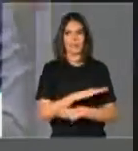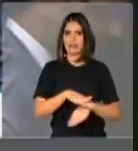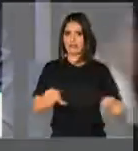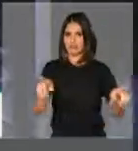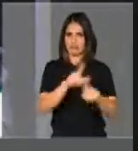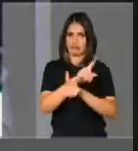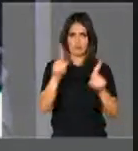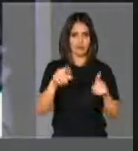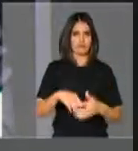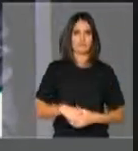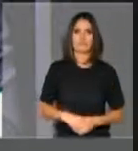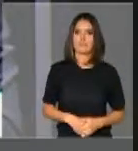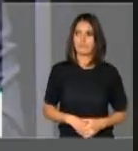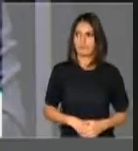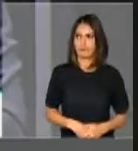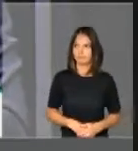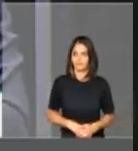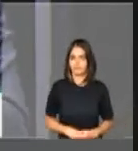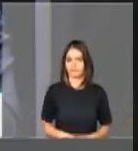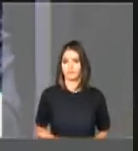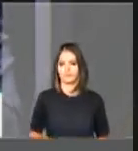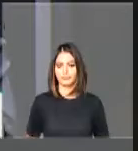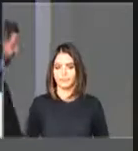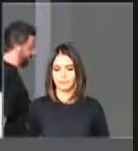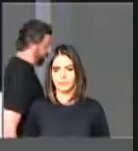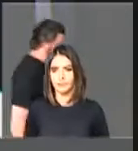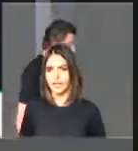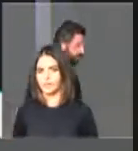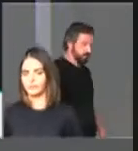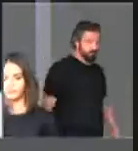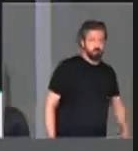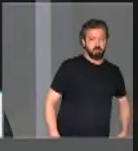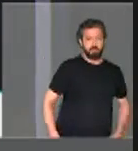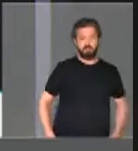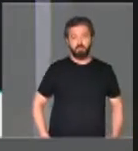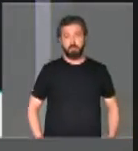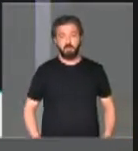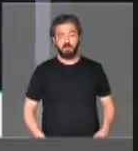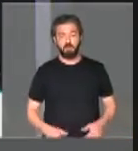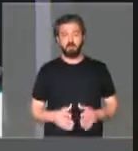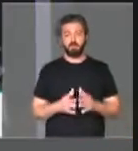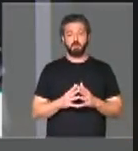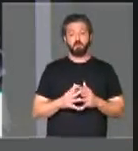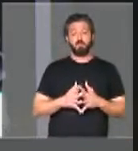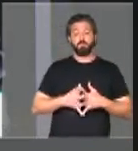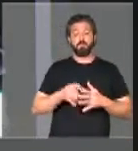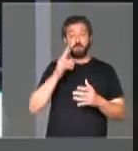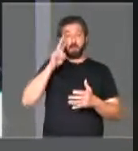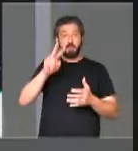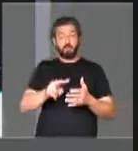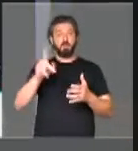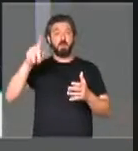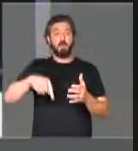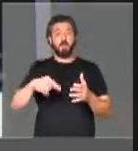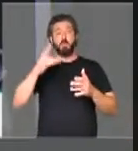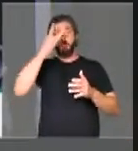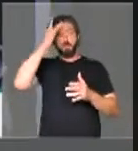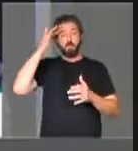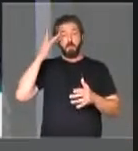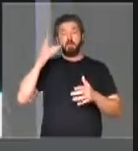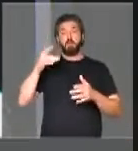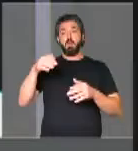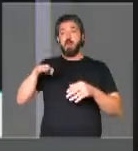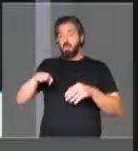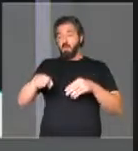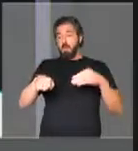aconteceu. Abaixou a passagem de forma nenhuma. O que nós vimos foi o passageiro